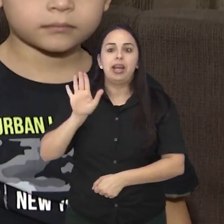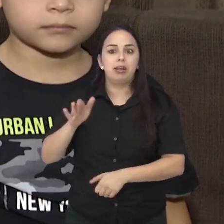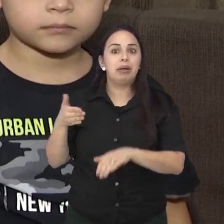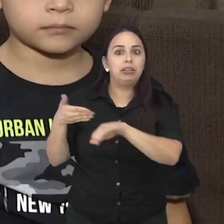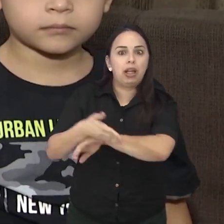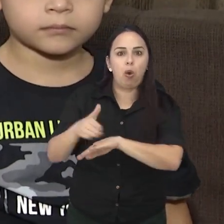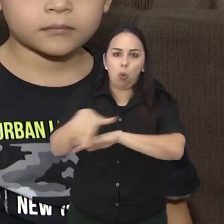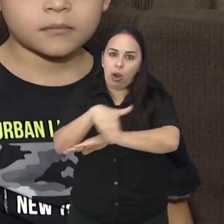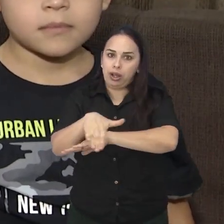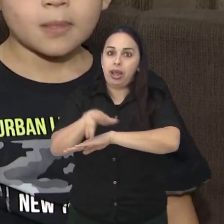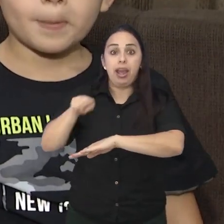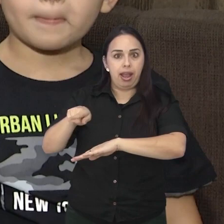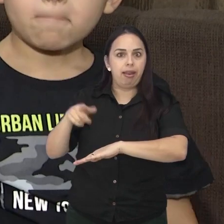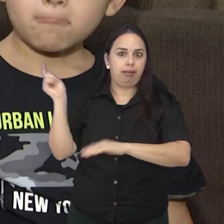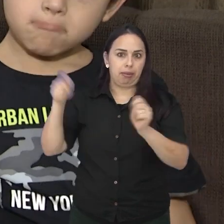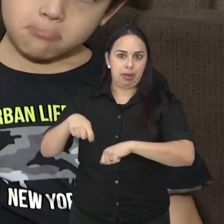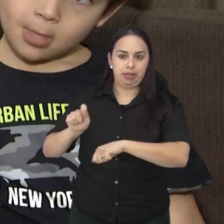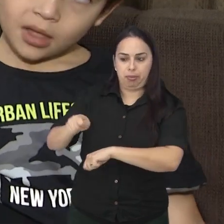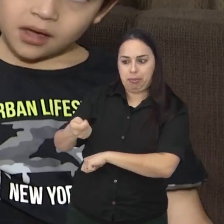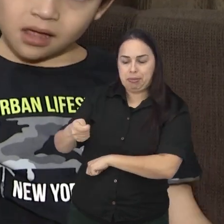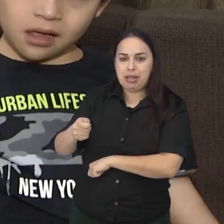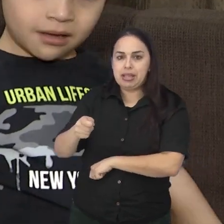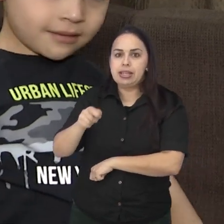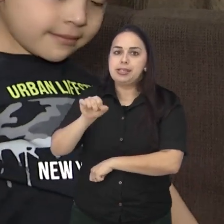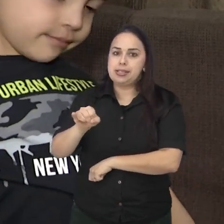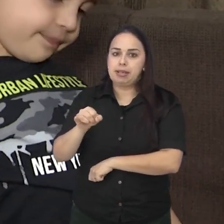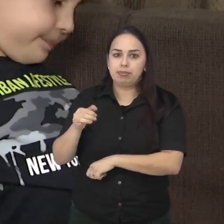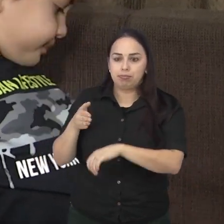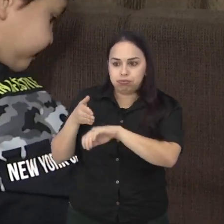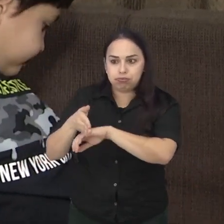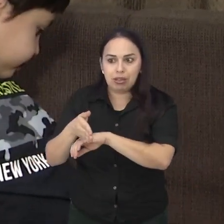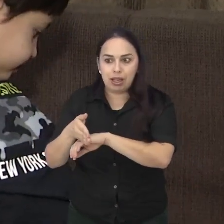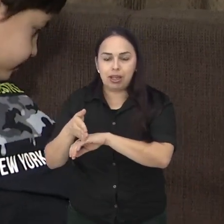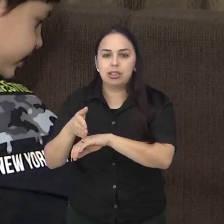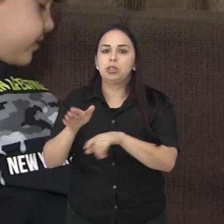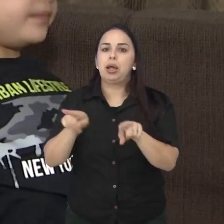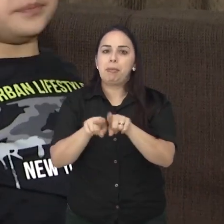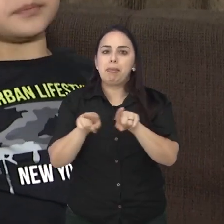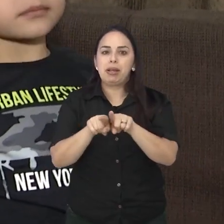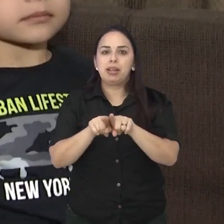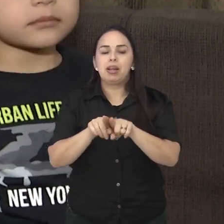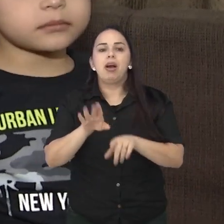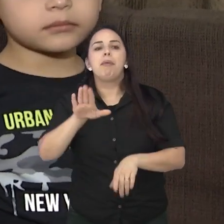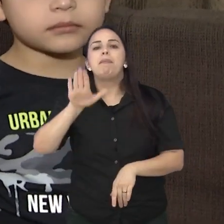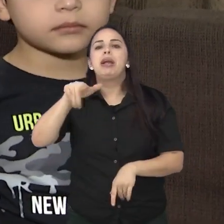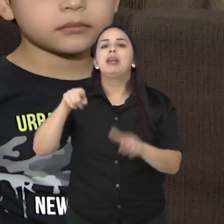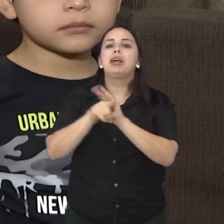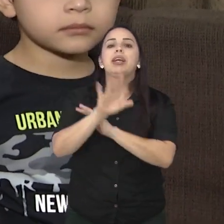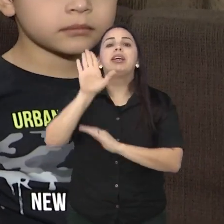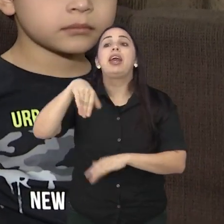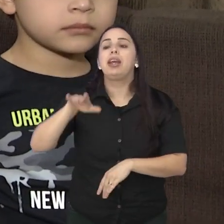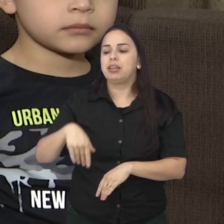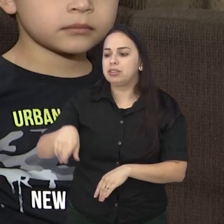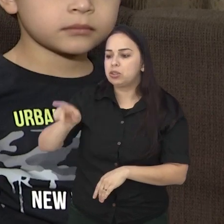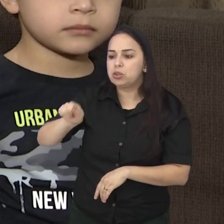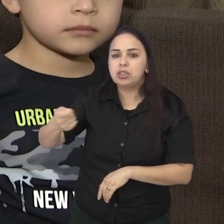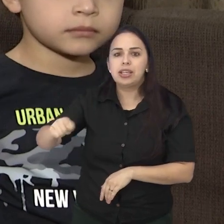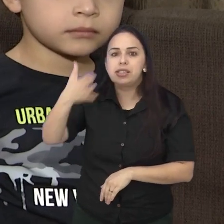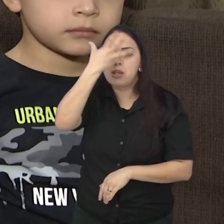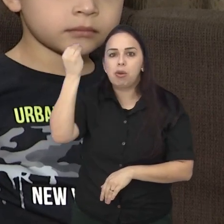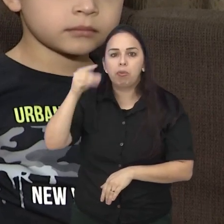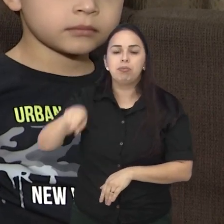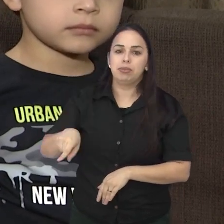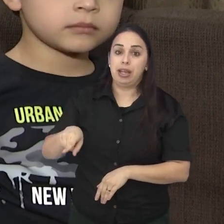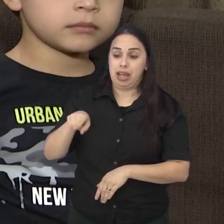na rua sozinho, já pensou. E ele abre. Então, assim, deixou a chave no portão, a gente já tem que chamar, quem que deixou, não pode deixar, porque ele